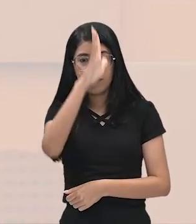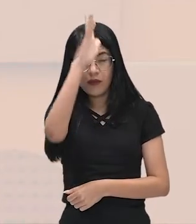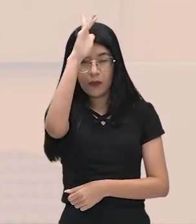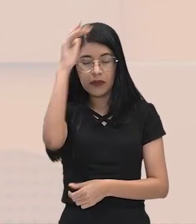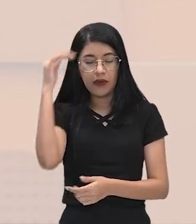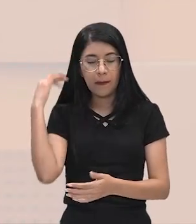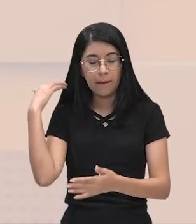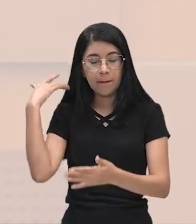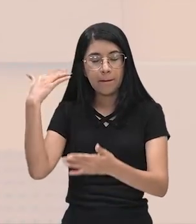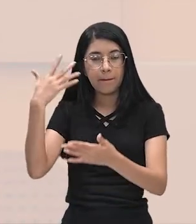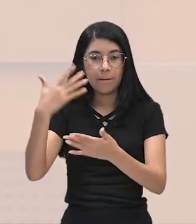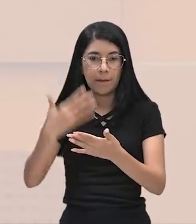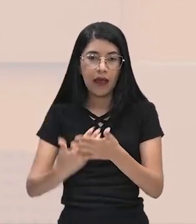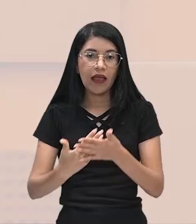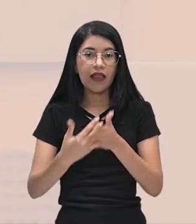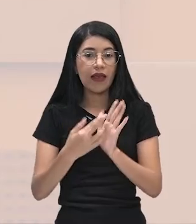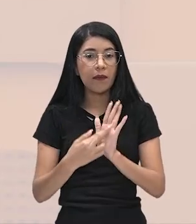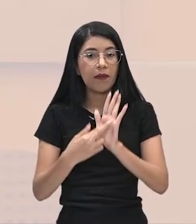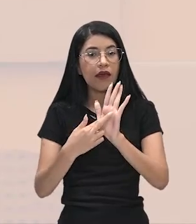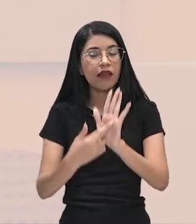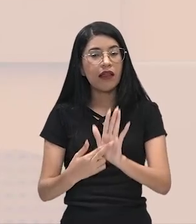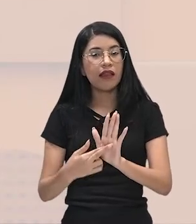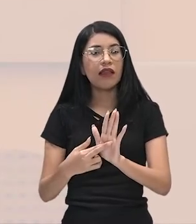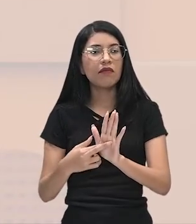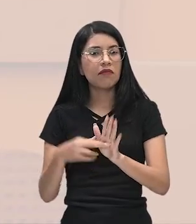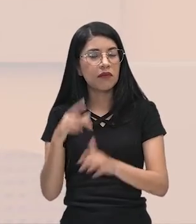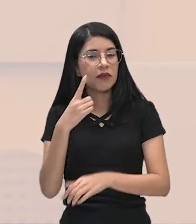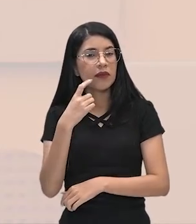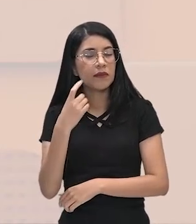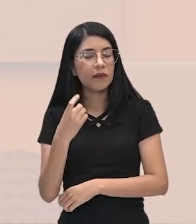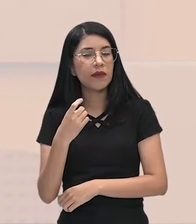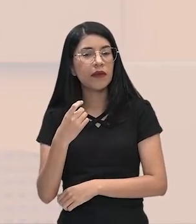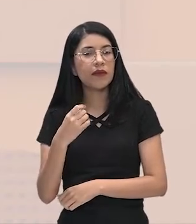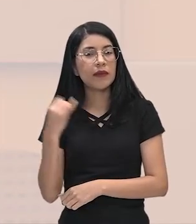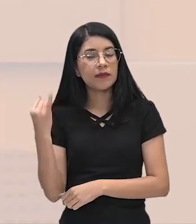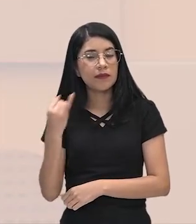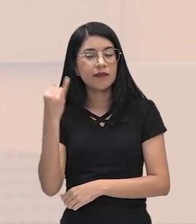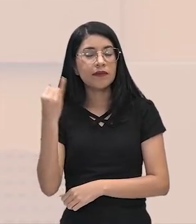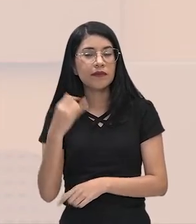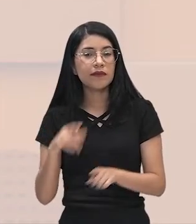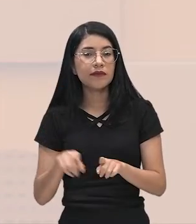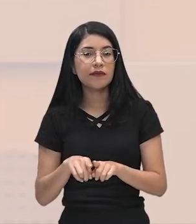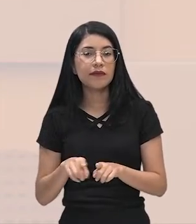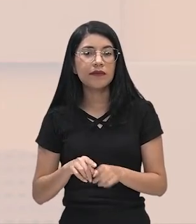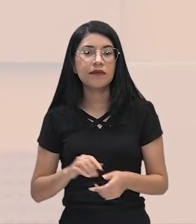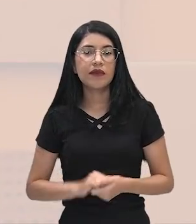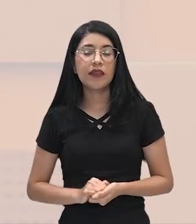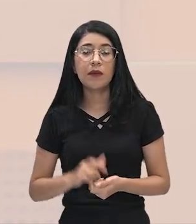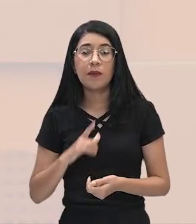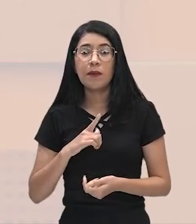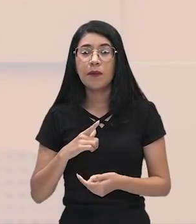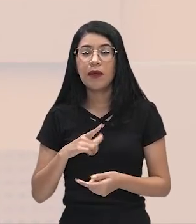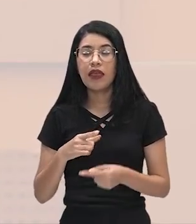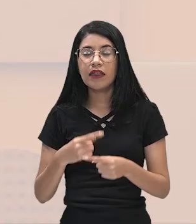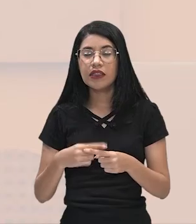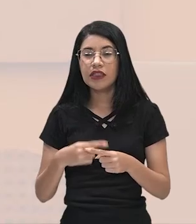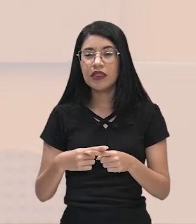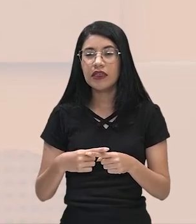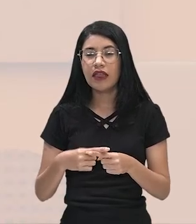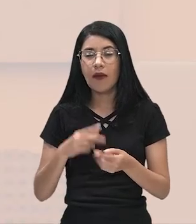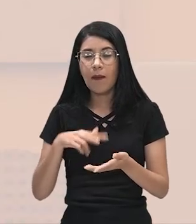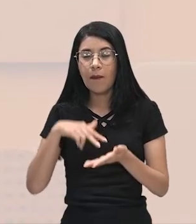história, vão se destacar de forma bastante significativa, porque elas vão ter ali uma presença maior,